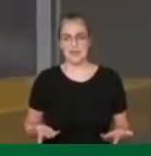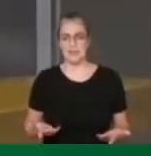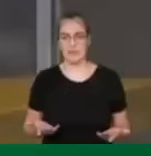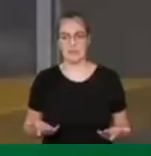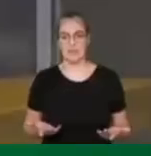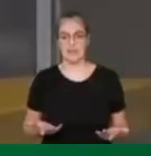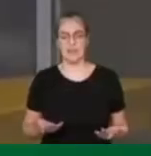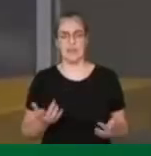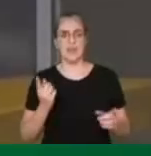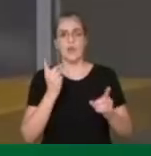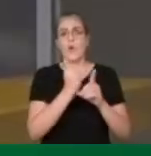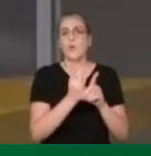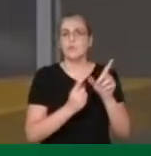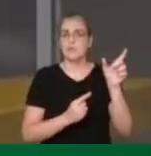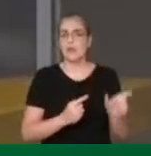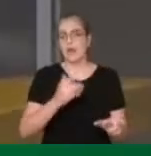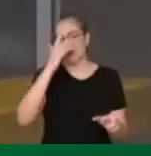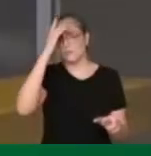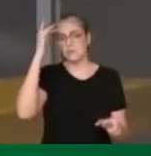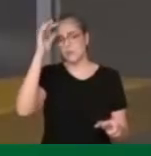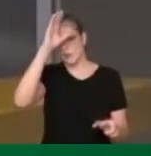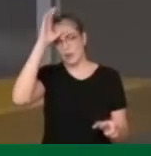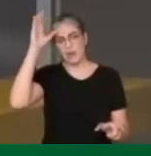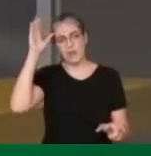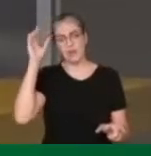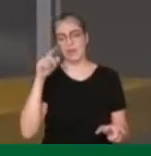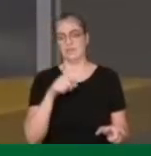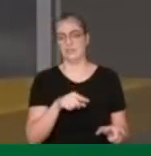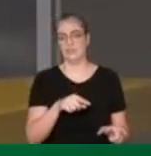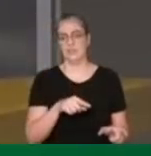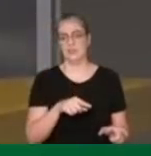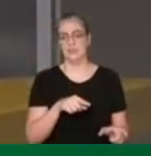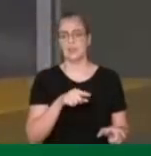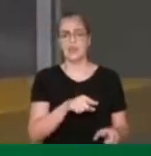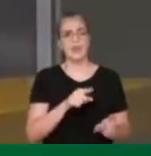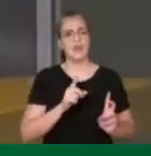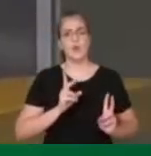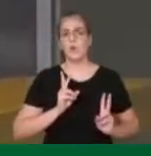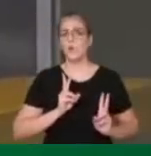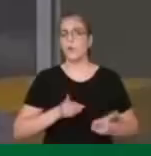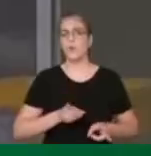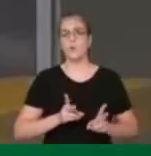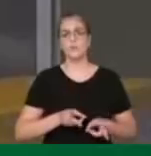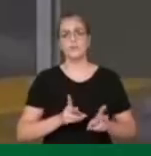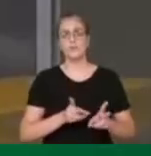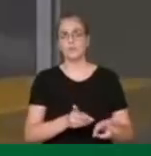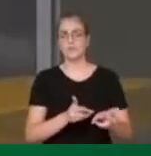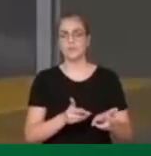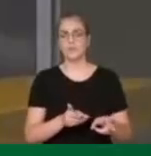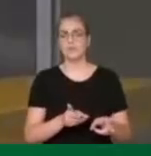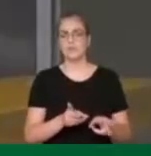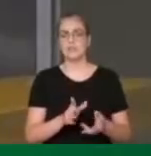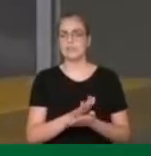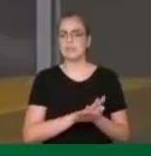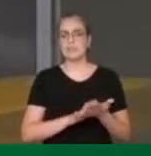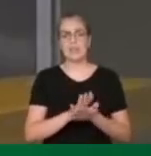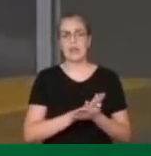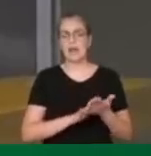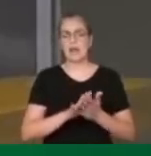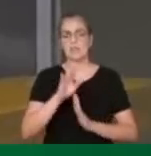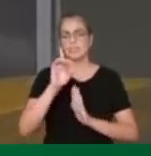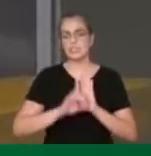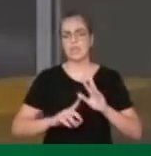seus clientes e os seus clientes seguem sem direitos humanos,